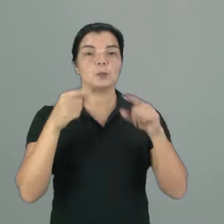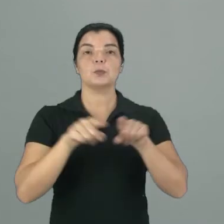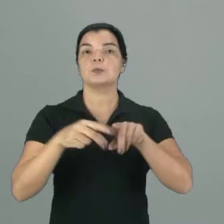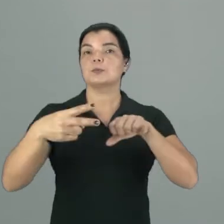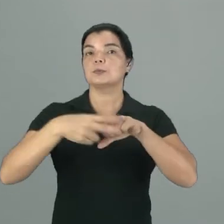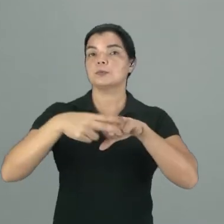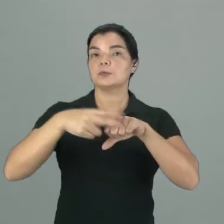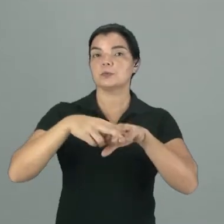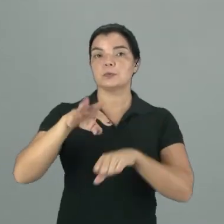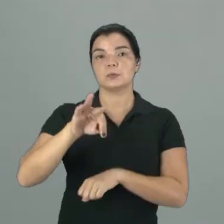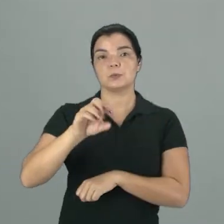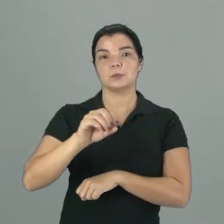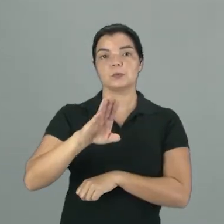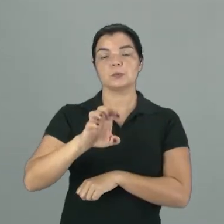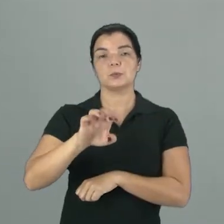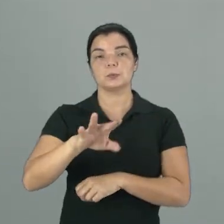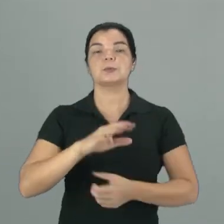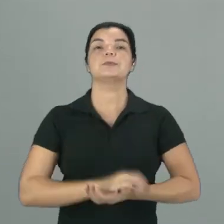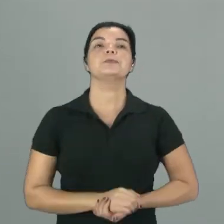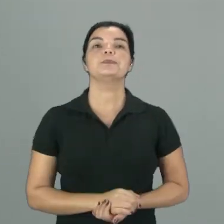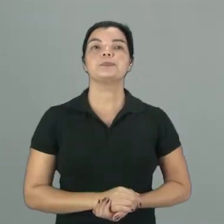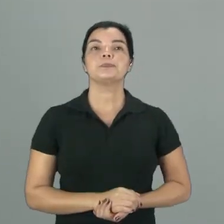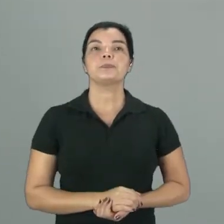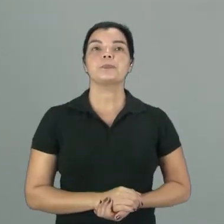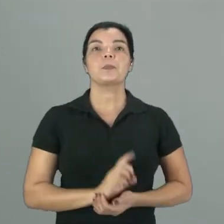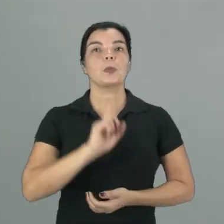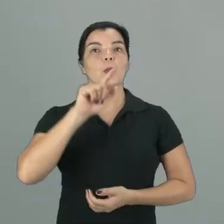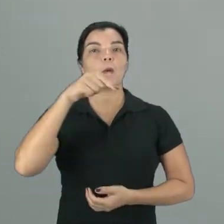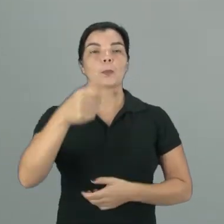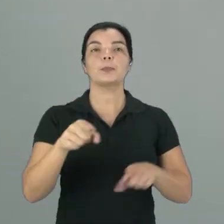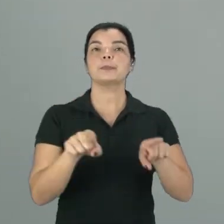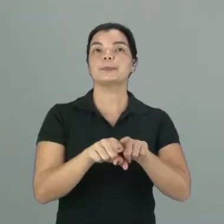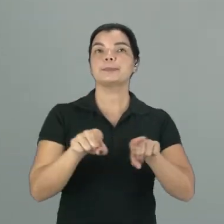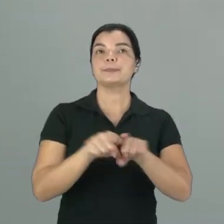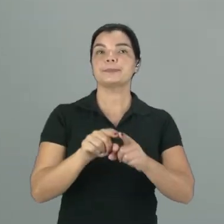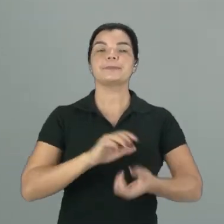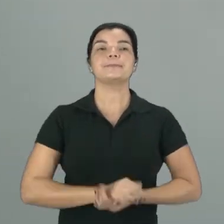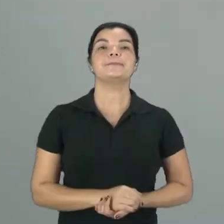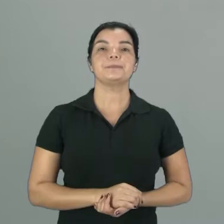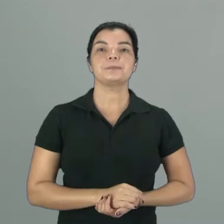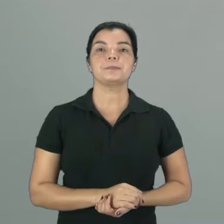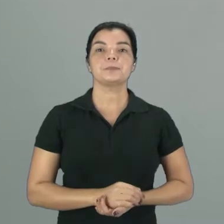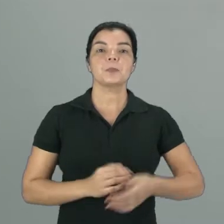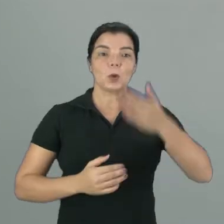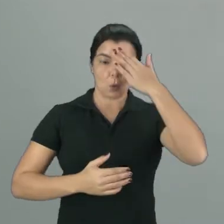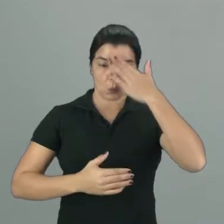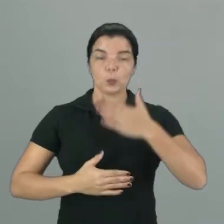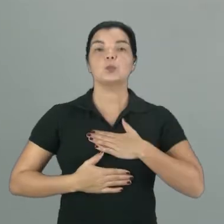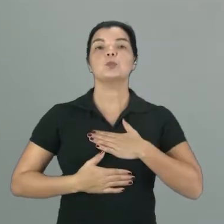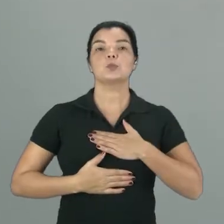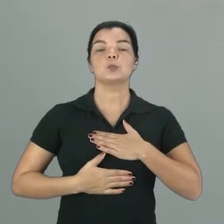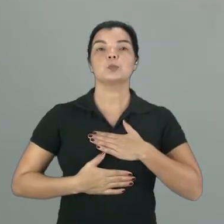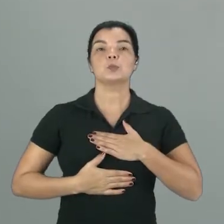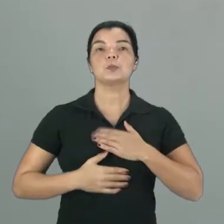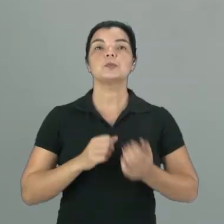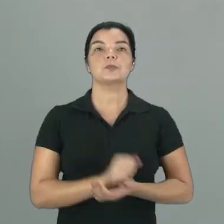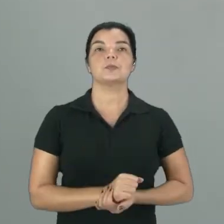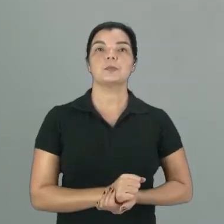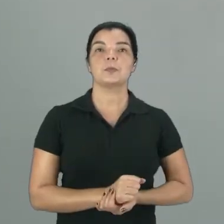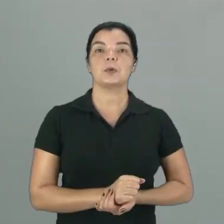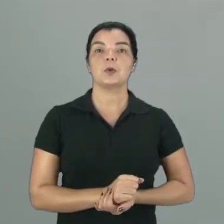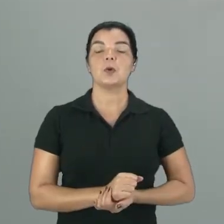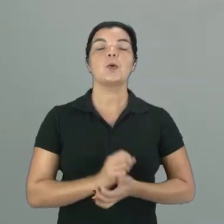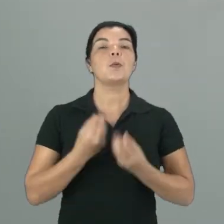to be para falar sobre a altura. Próximo ponto nós temos body, que é o corpo, ou seja, build, a